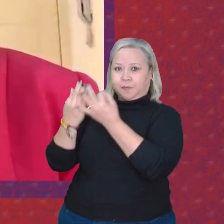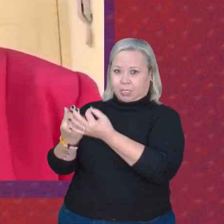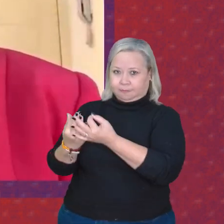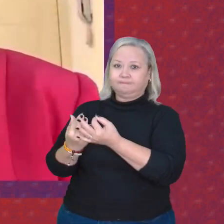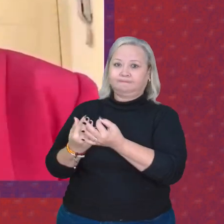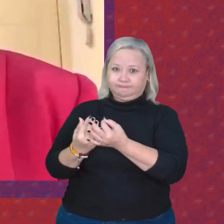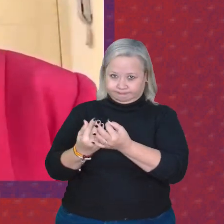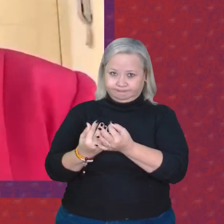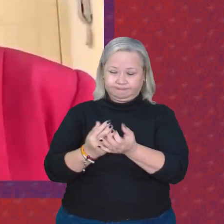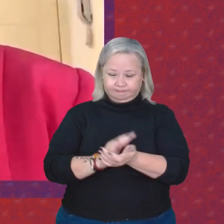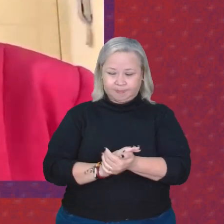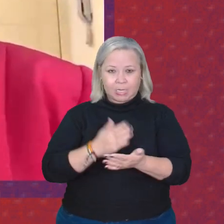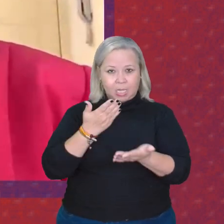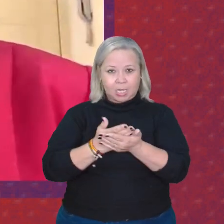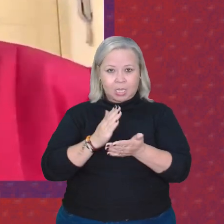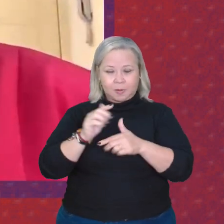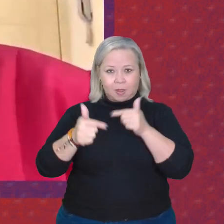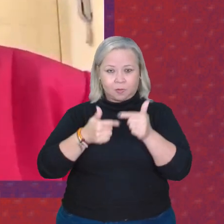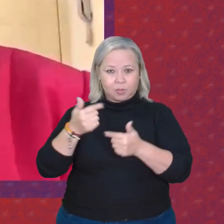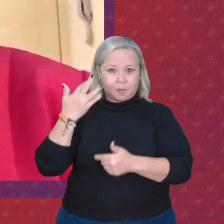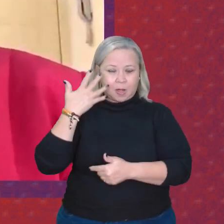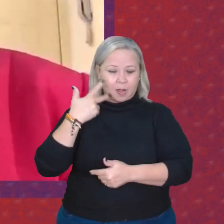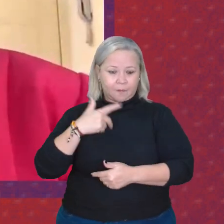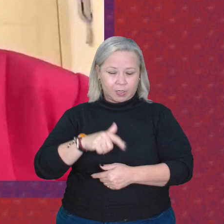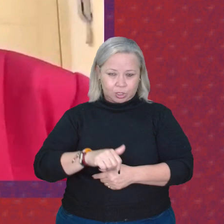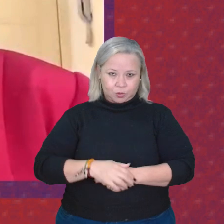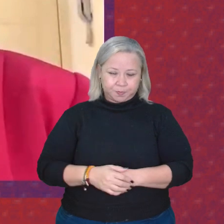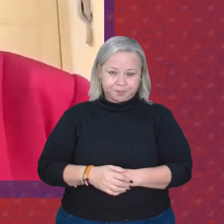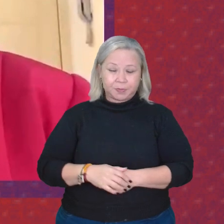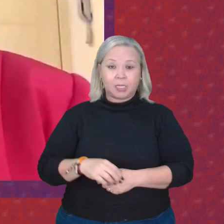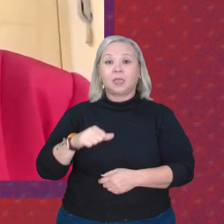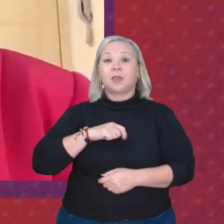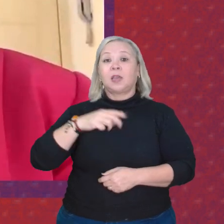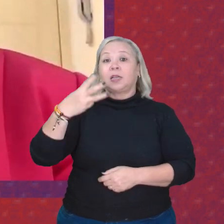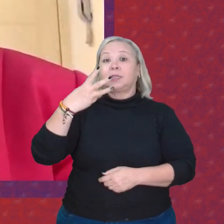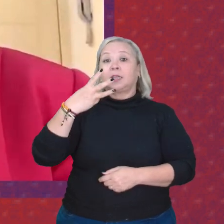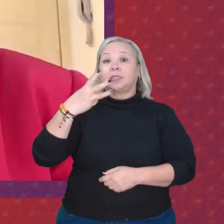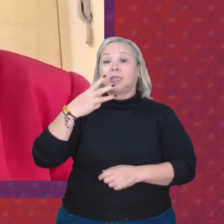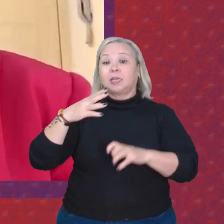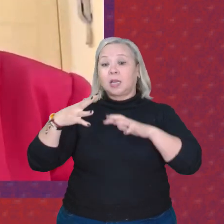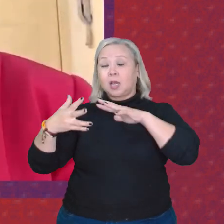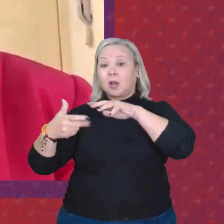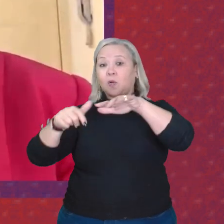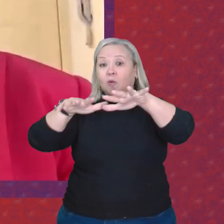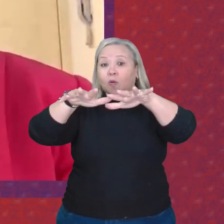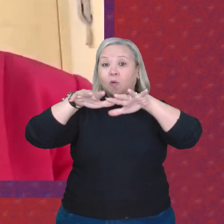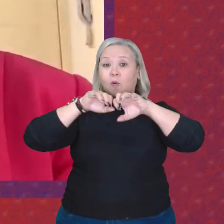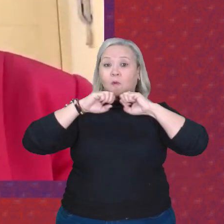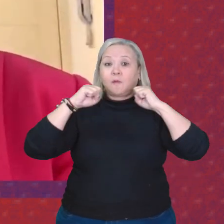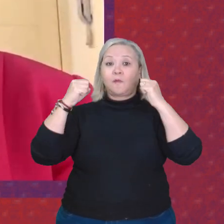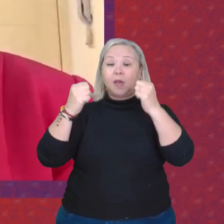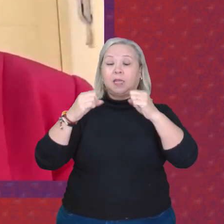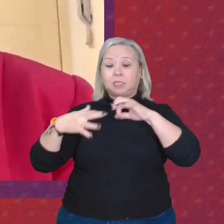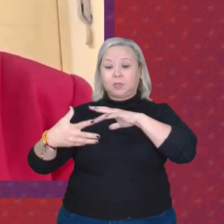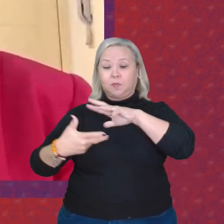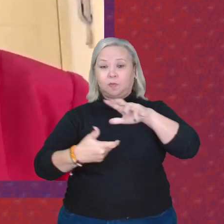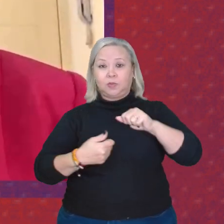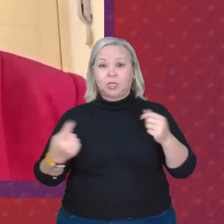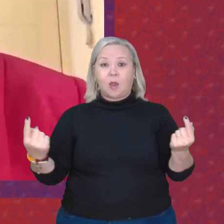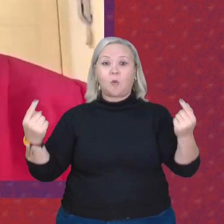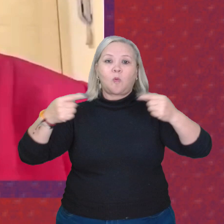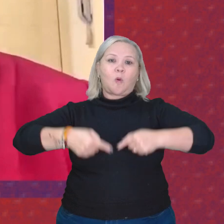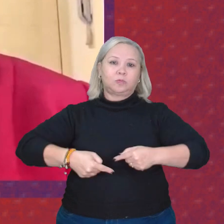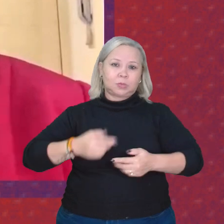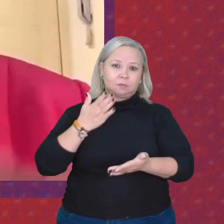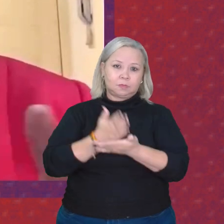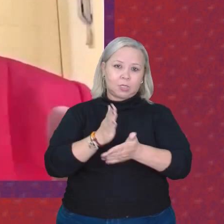Nós tivemos, na terceira Conferência Mundial contra o Racismo e outras formas de discriminação